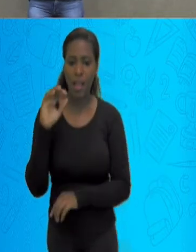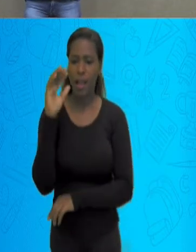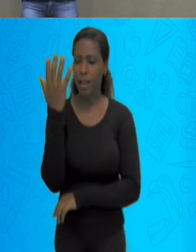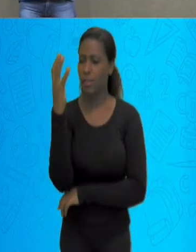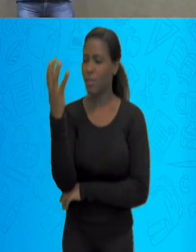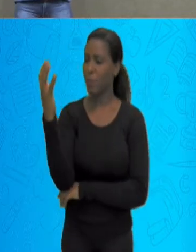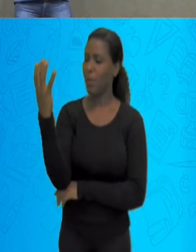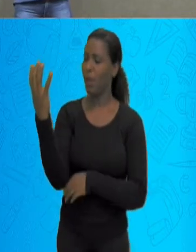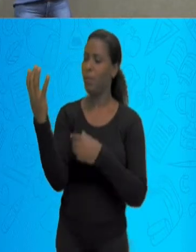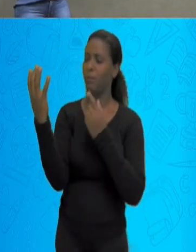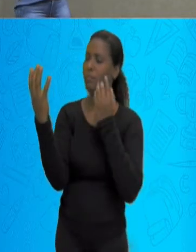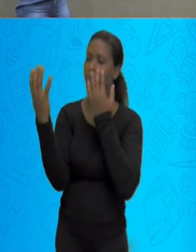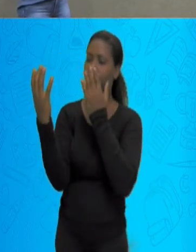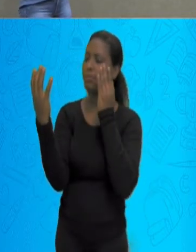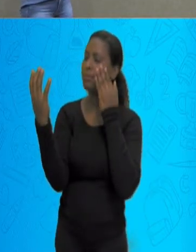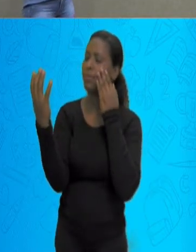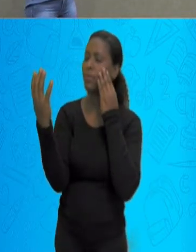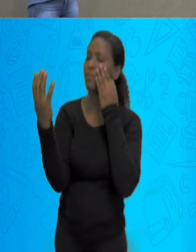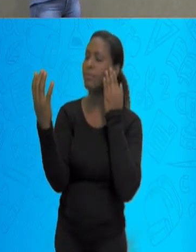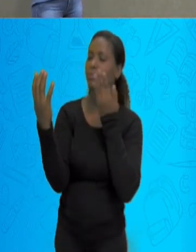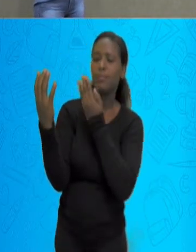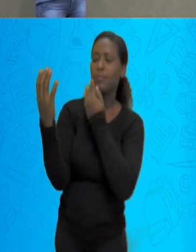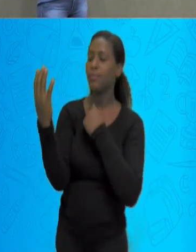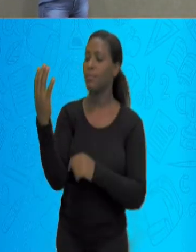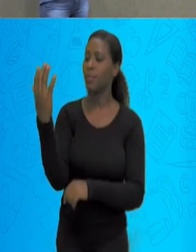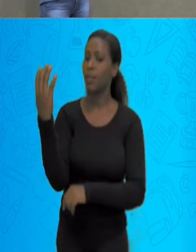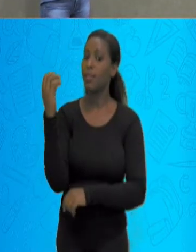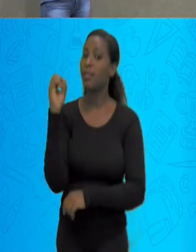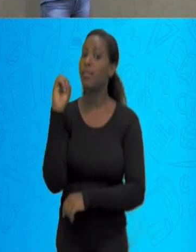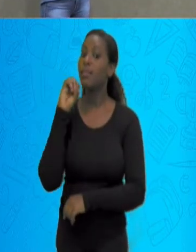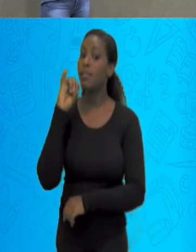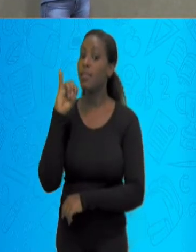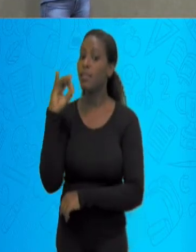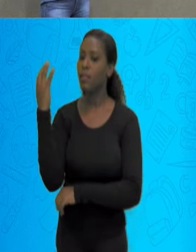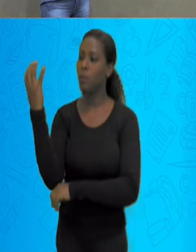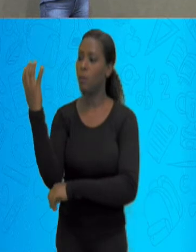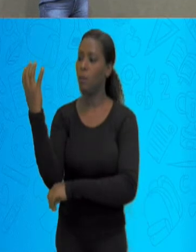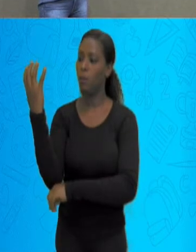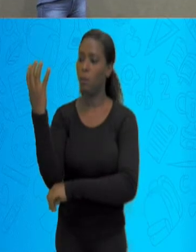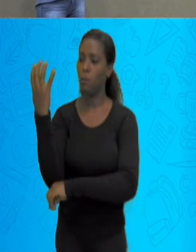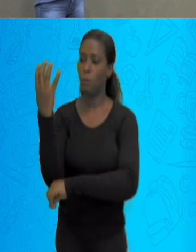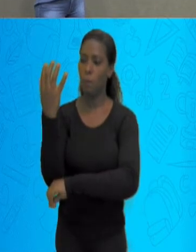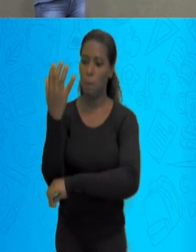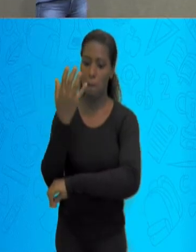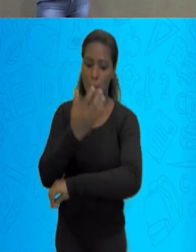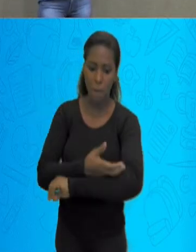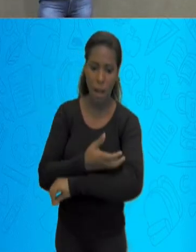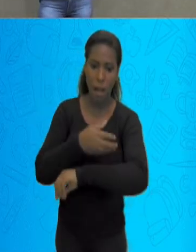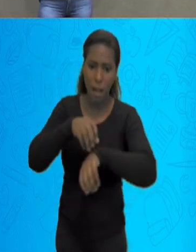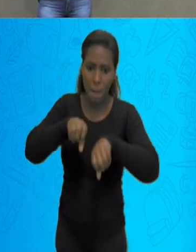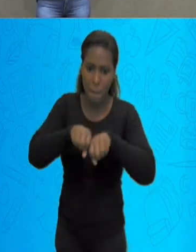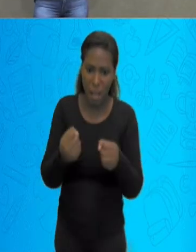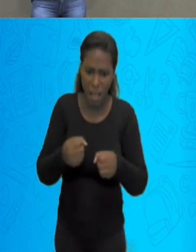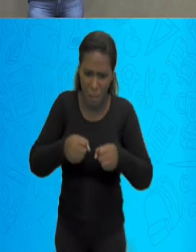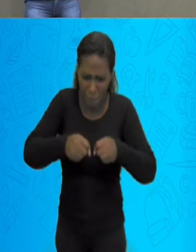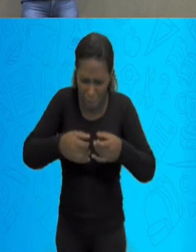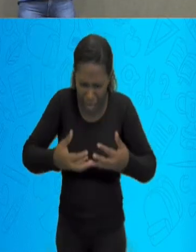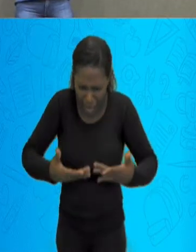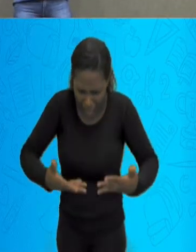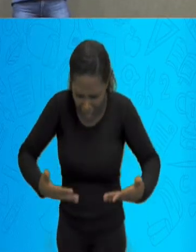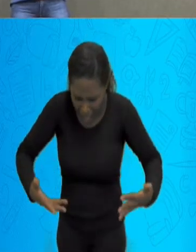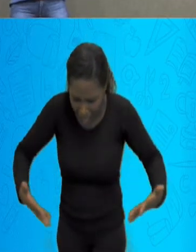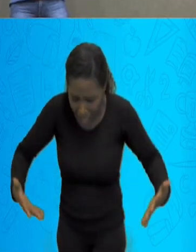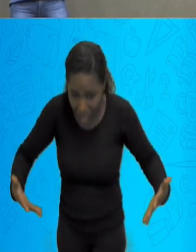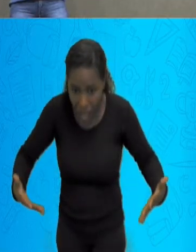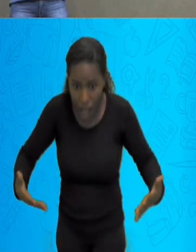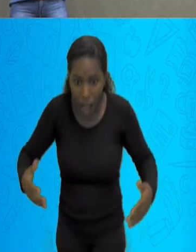7 anos de azar. Quer ver outra só? Ferradura de trás da porta para espantar o mal-olhado.